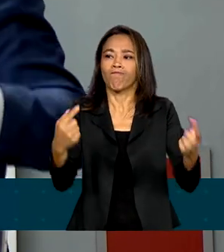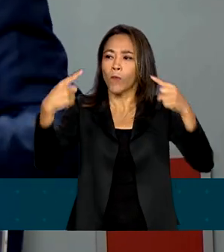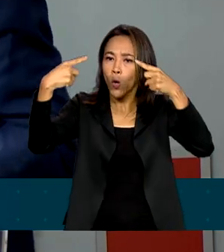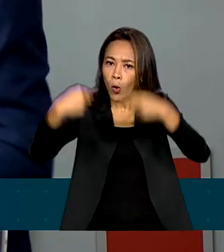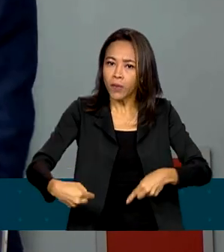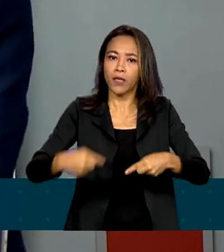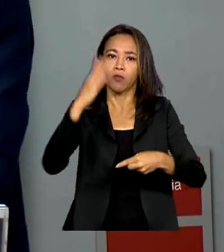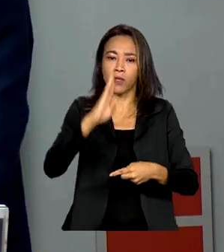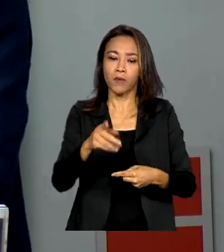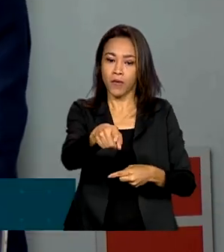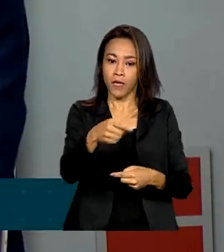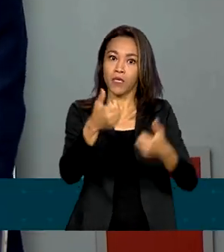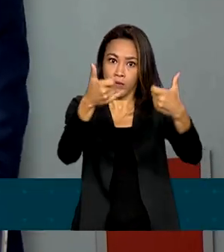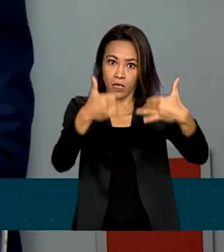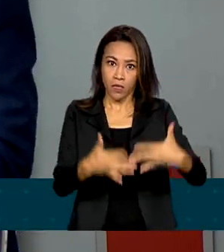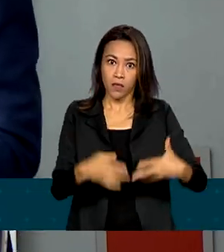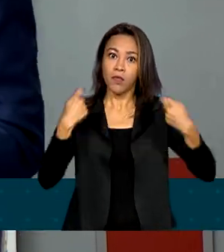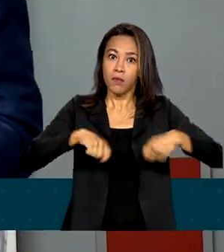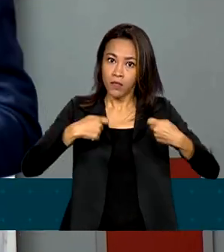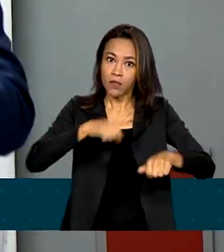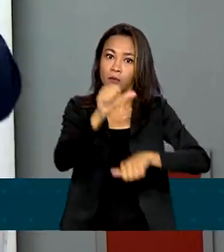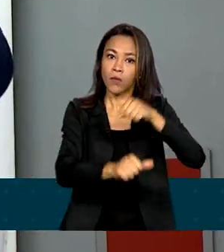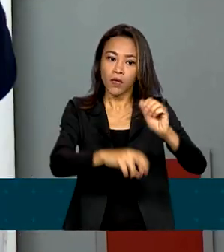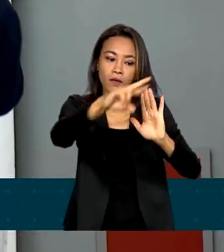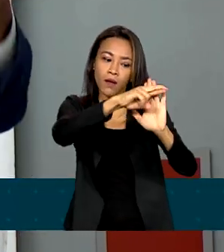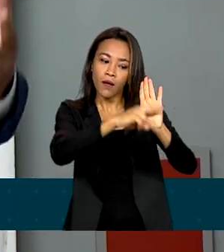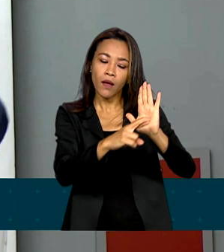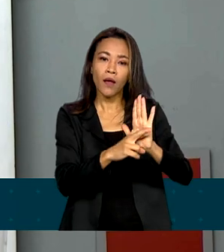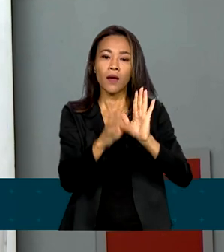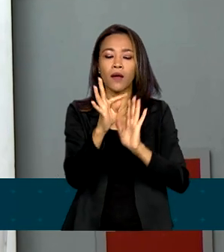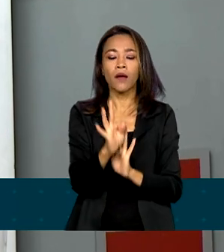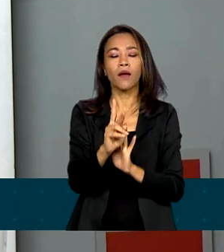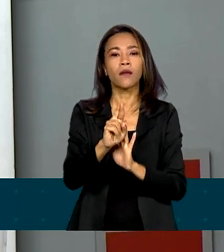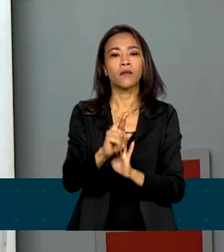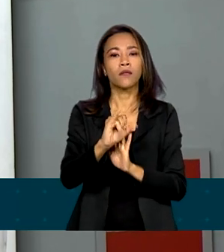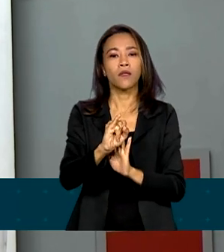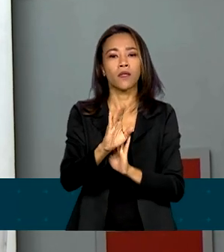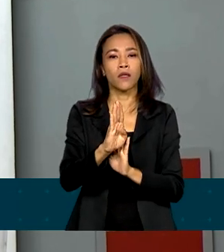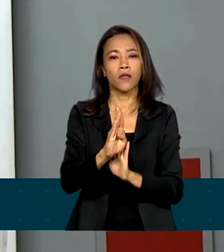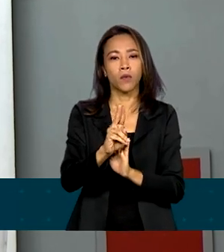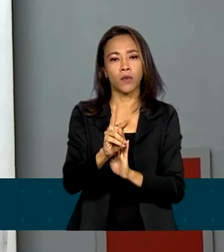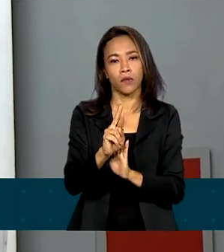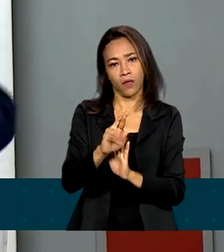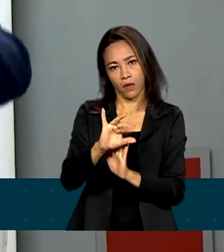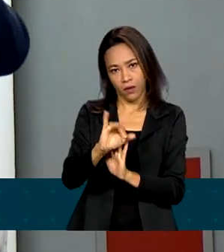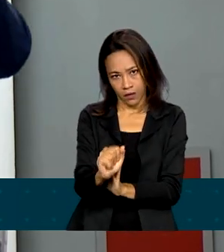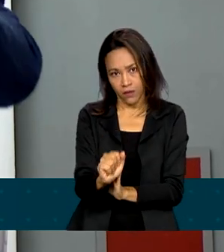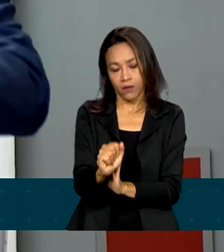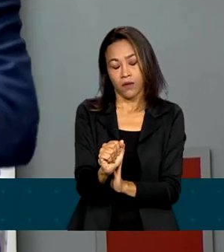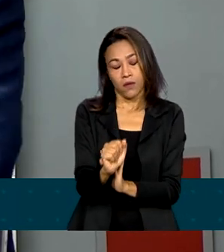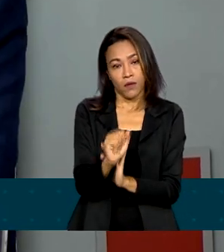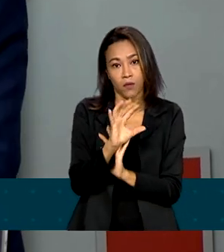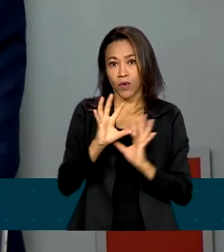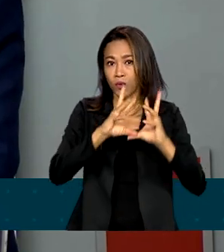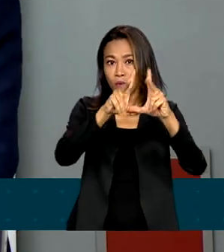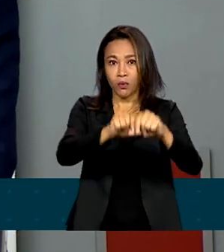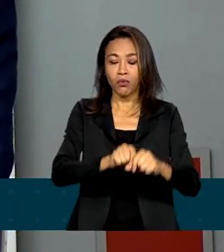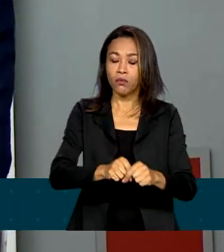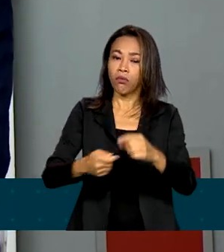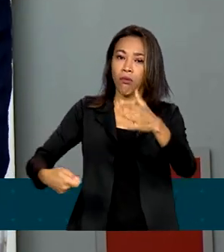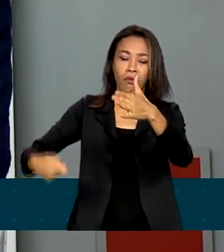fazer a reforma tributária. É possível, esse manicômio tributário que nós vivemos. Vai tudo parar na